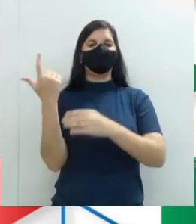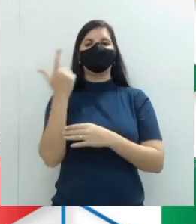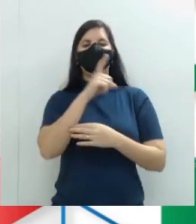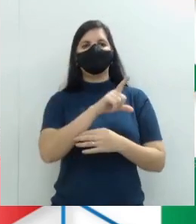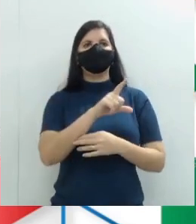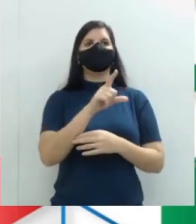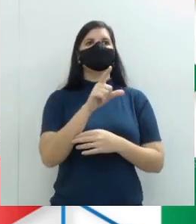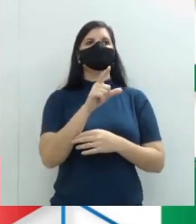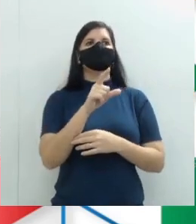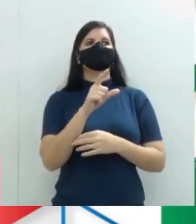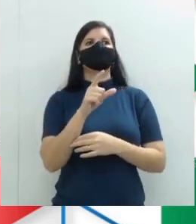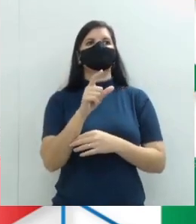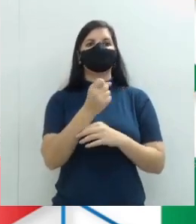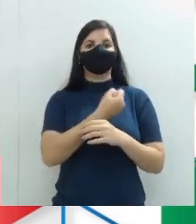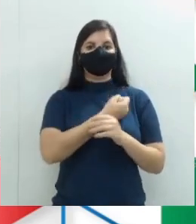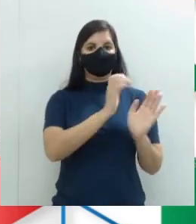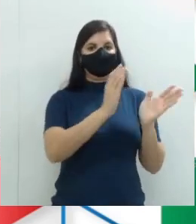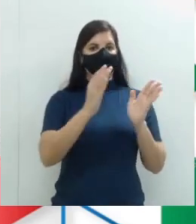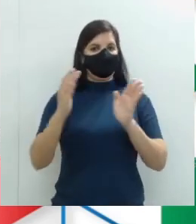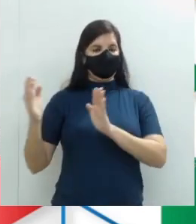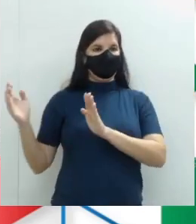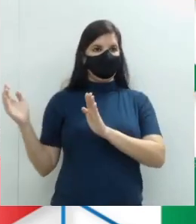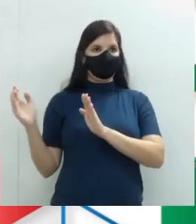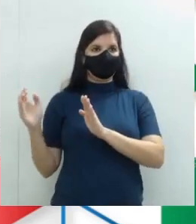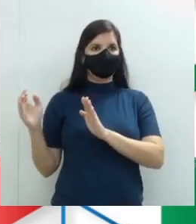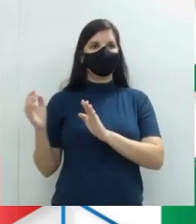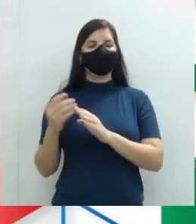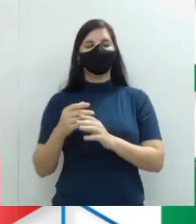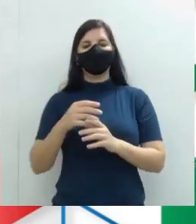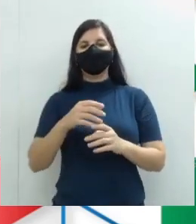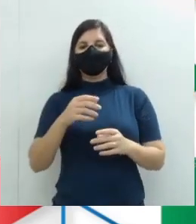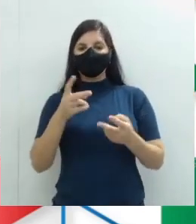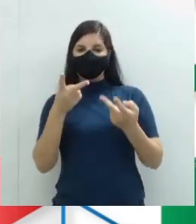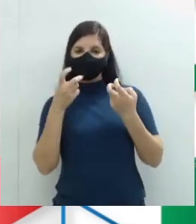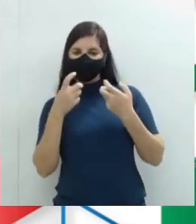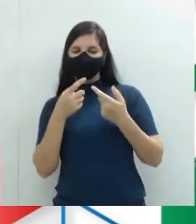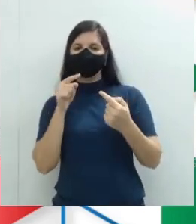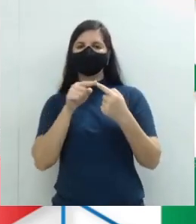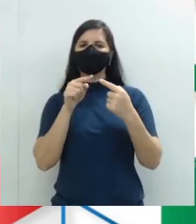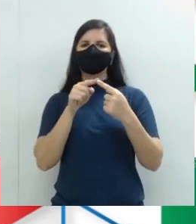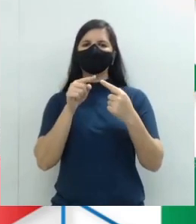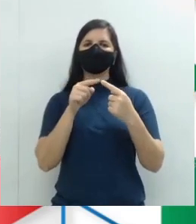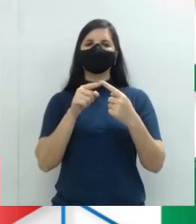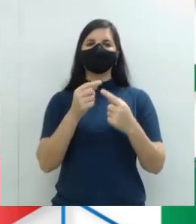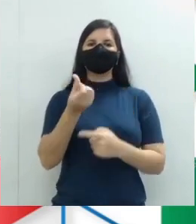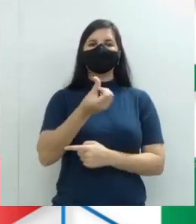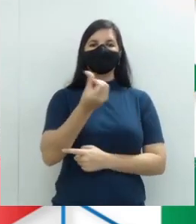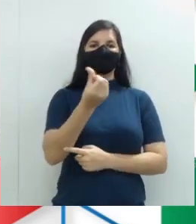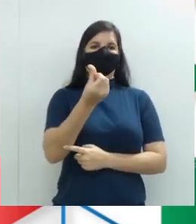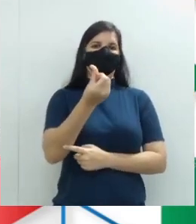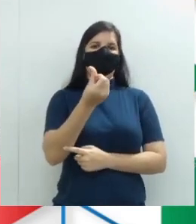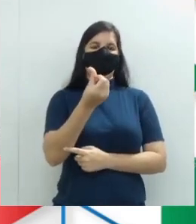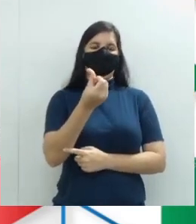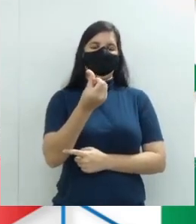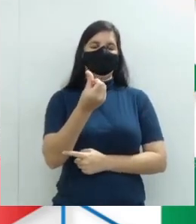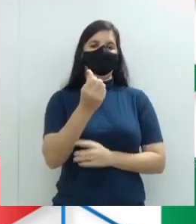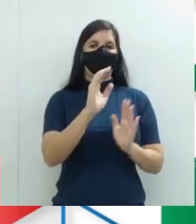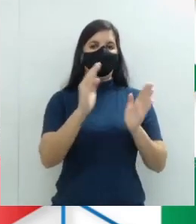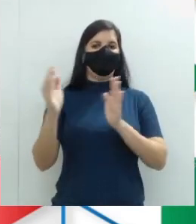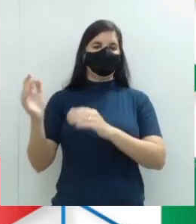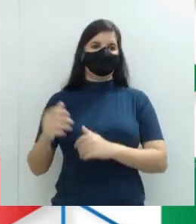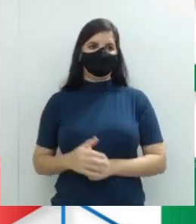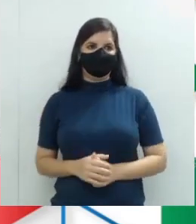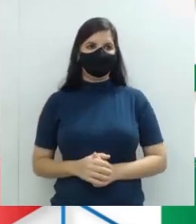obter uma sequência numérica. Observe e indique quais são os 6 primeiros termos dessa